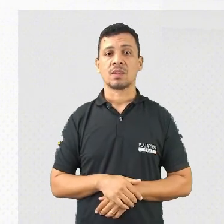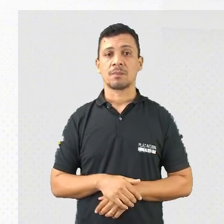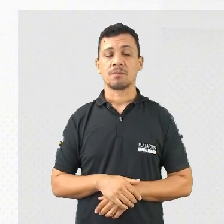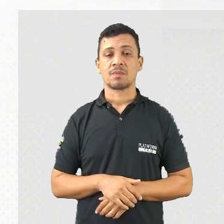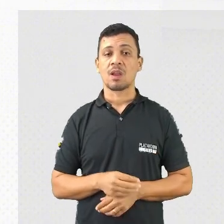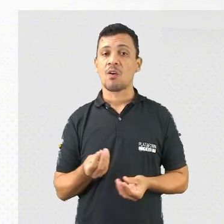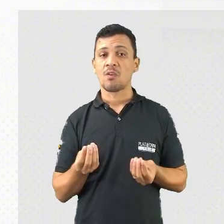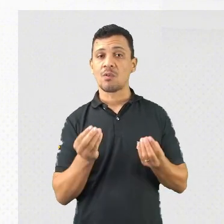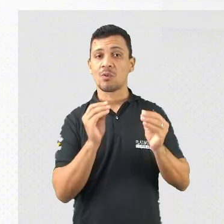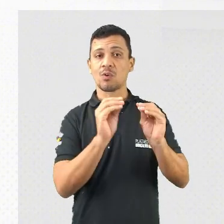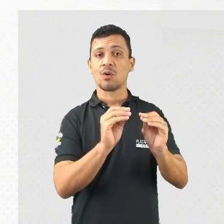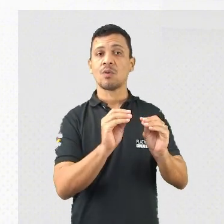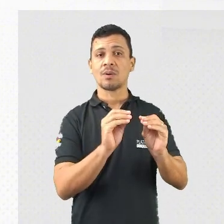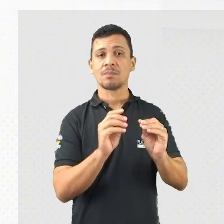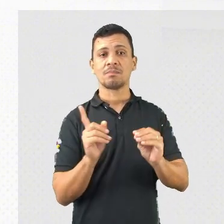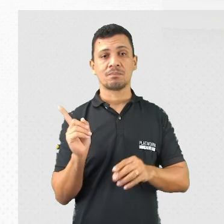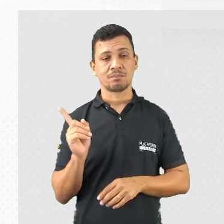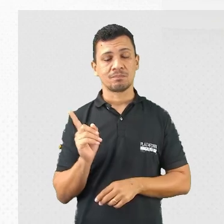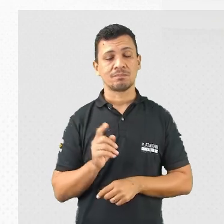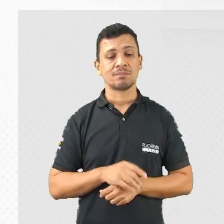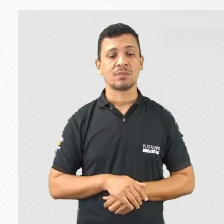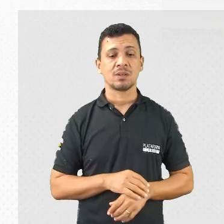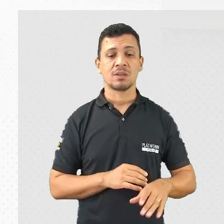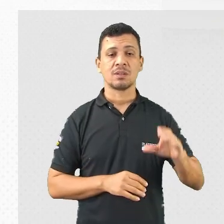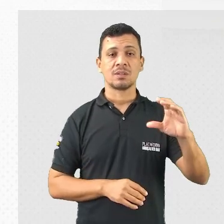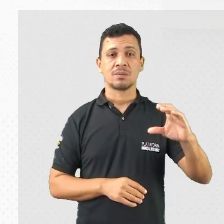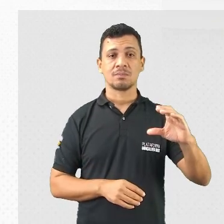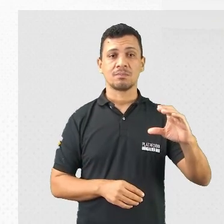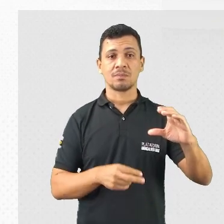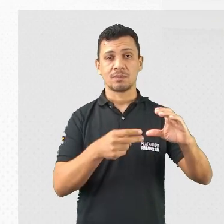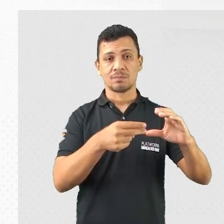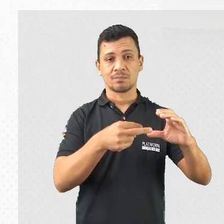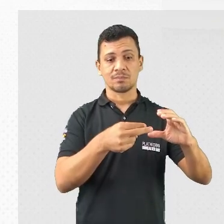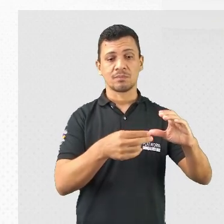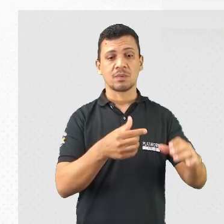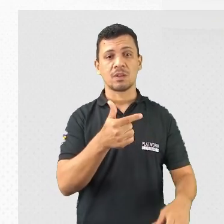aqui as informações, o capital é de R$20.000,